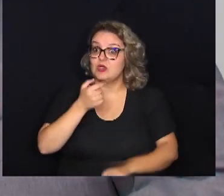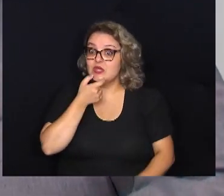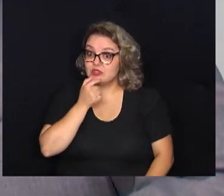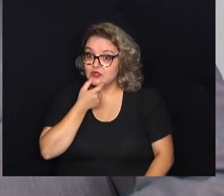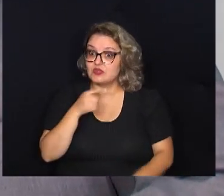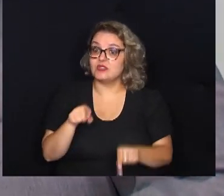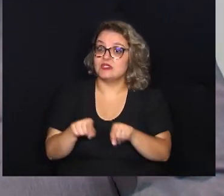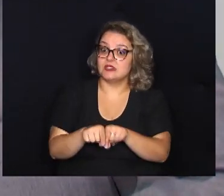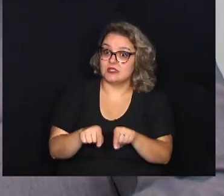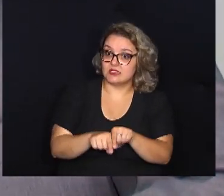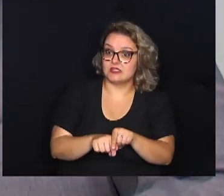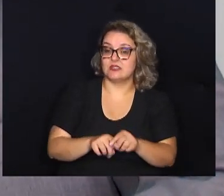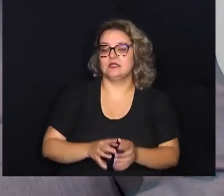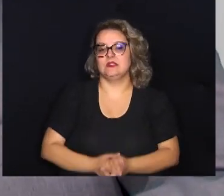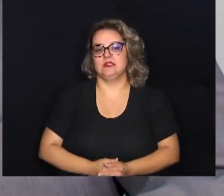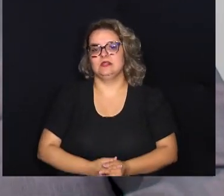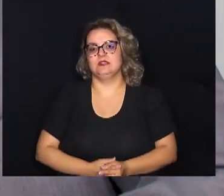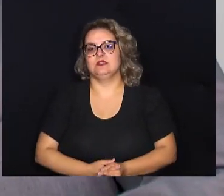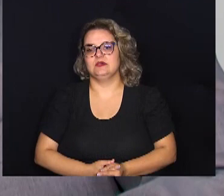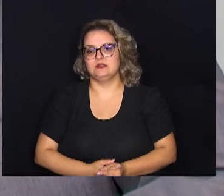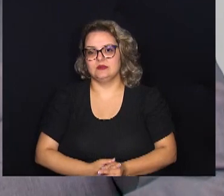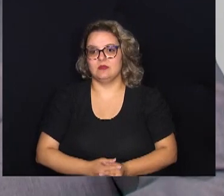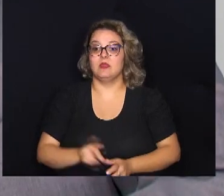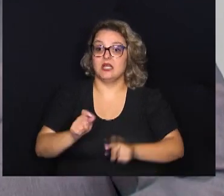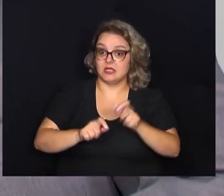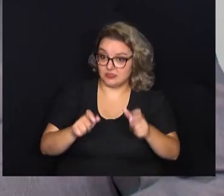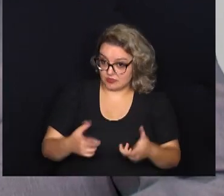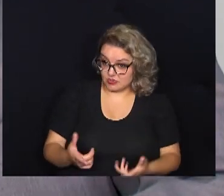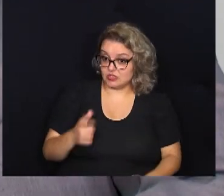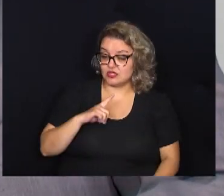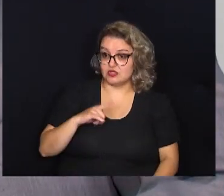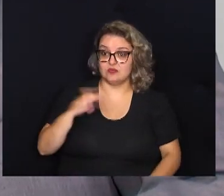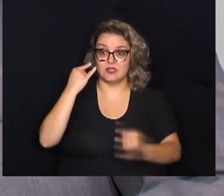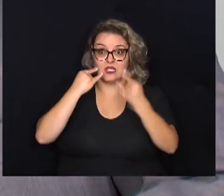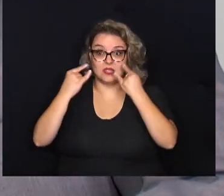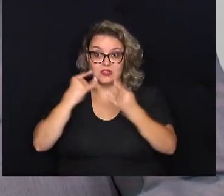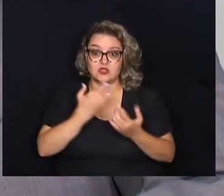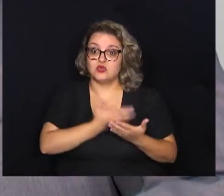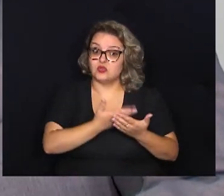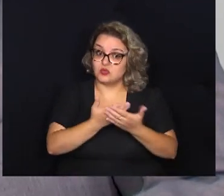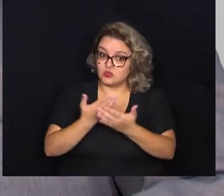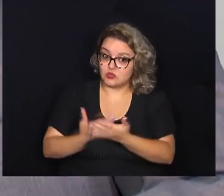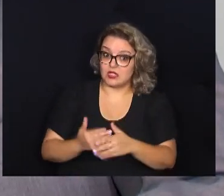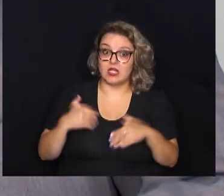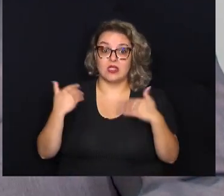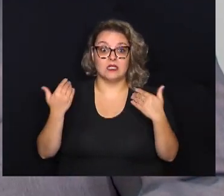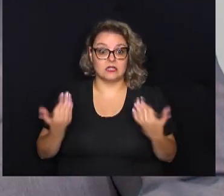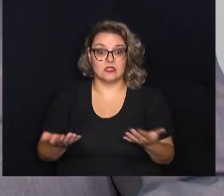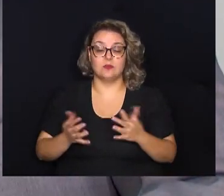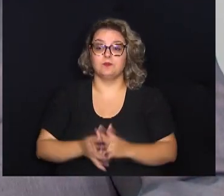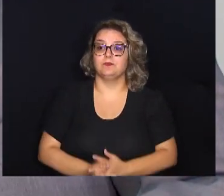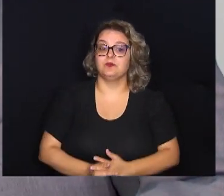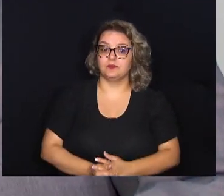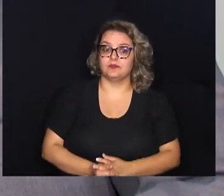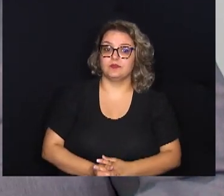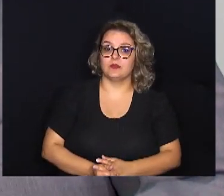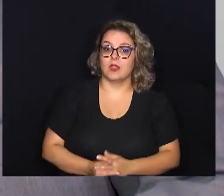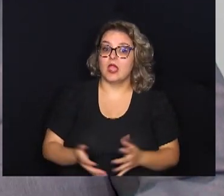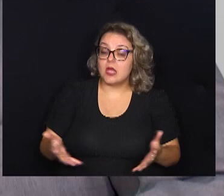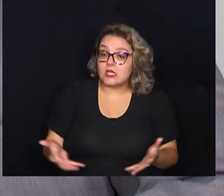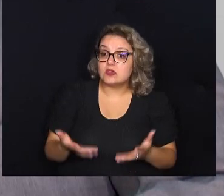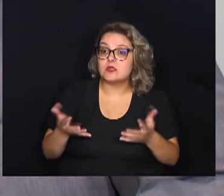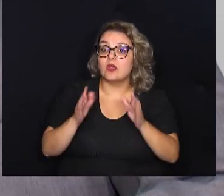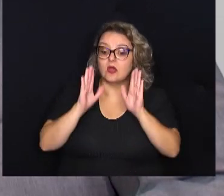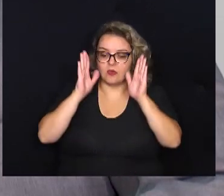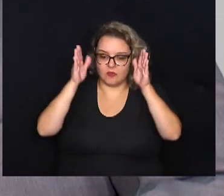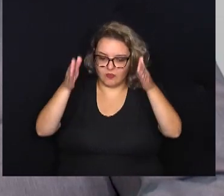também, lá para as pessoas que tivessem interesse em estudar. Então, eram iniciativas